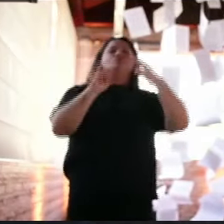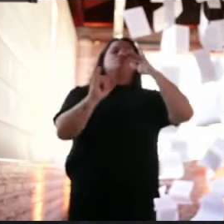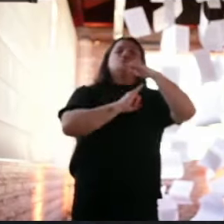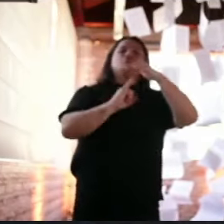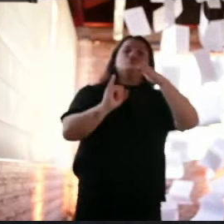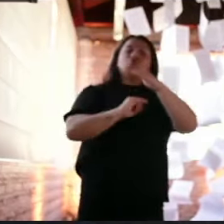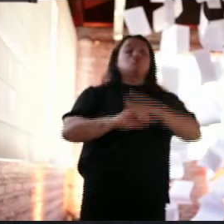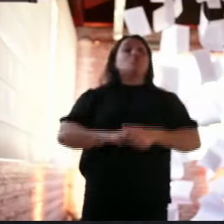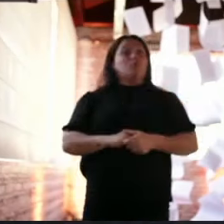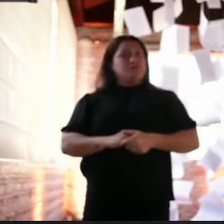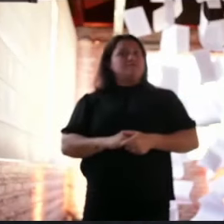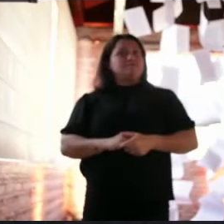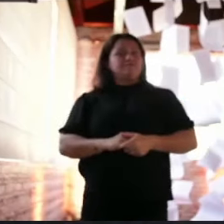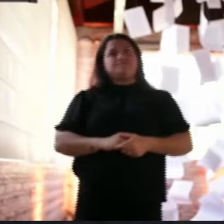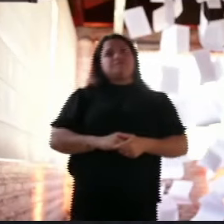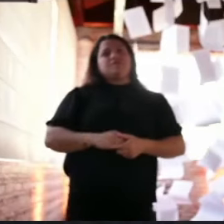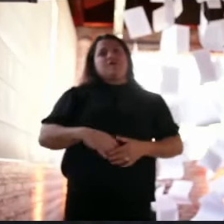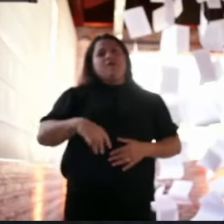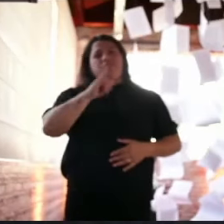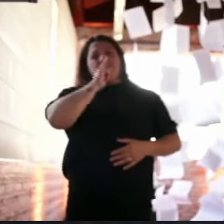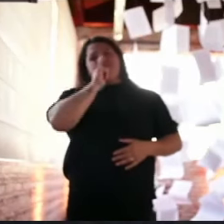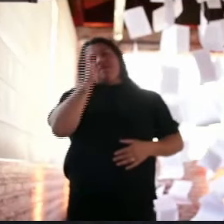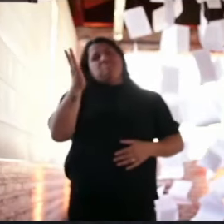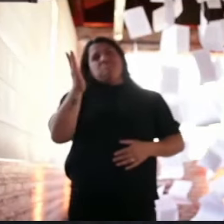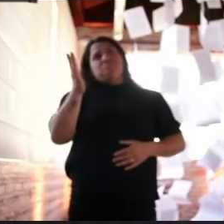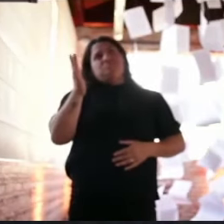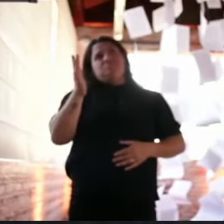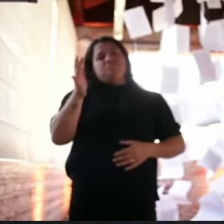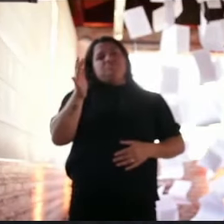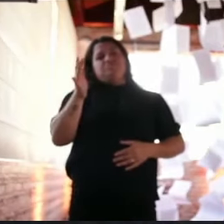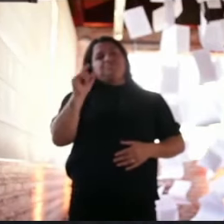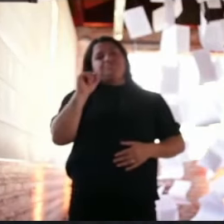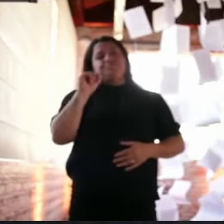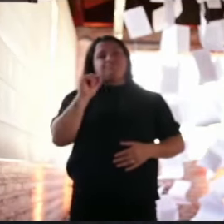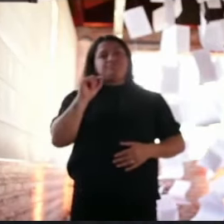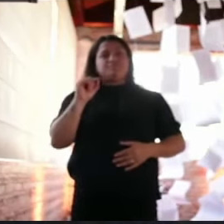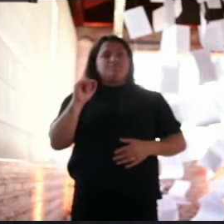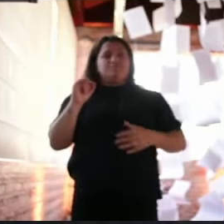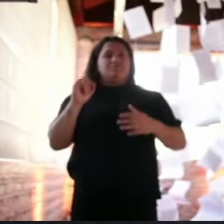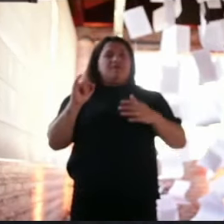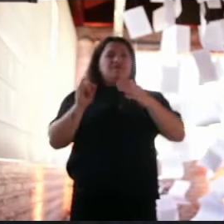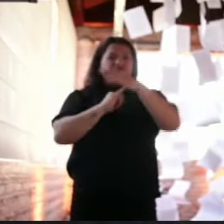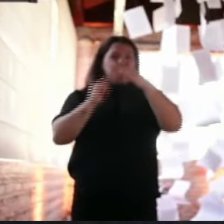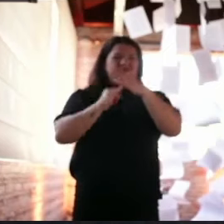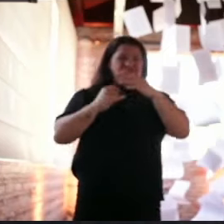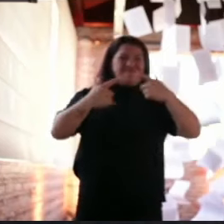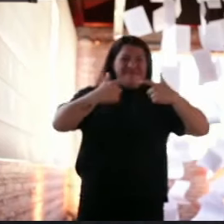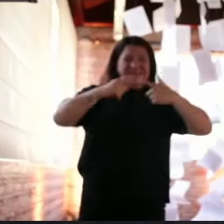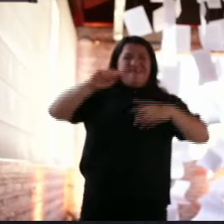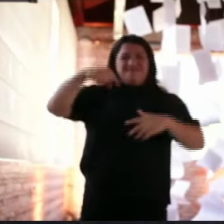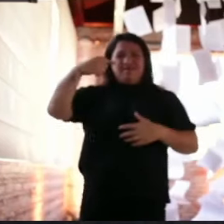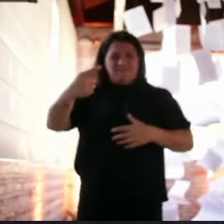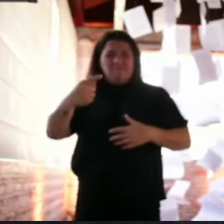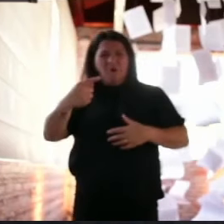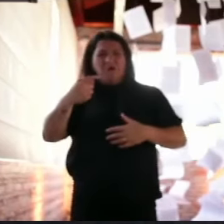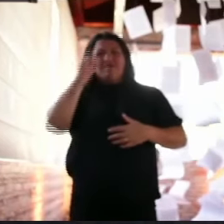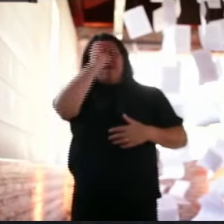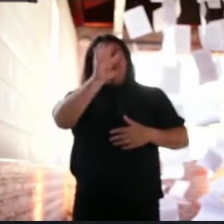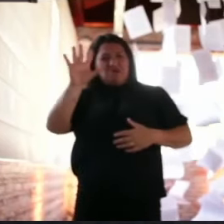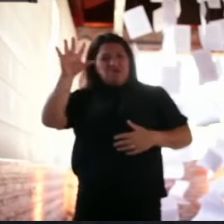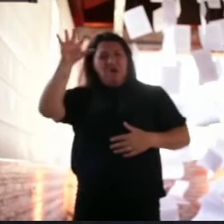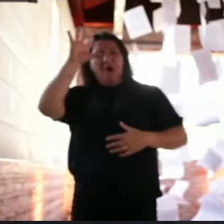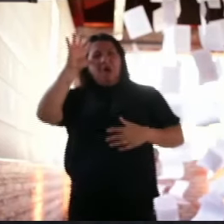não vamos usar os exemplos das instituições pós-guerra destruída da Europa onde